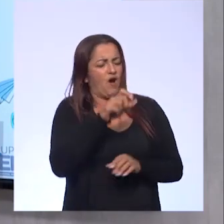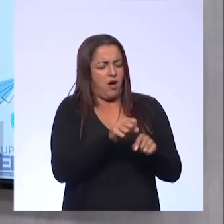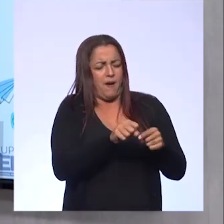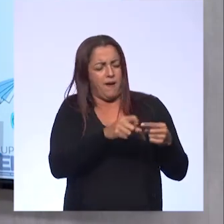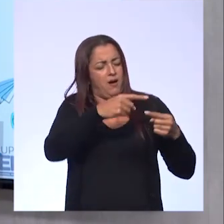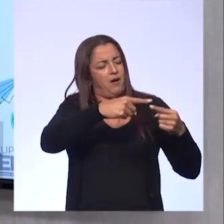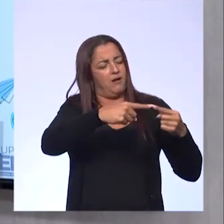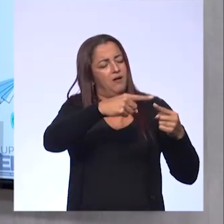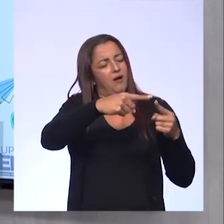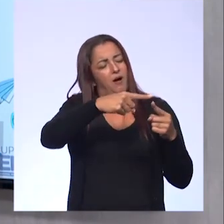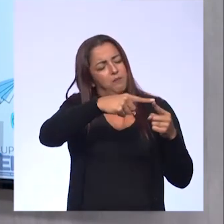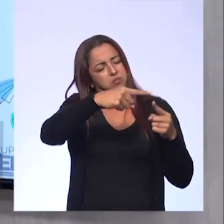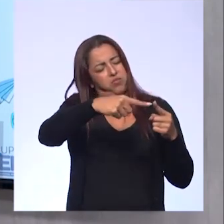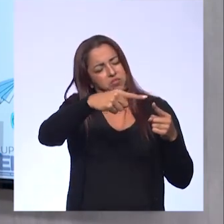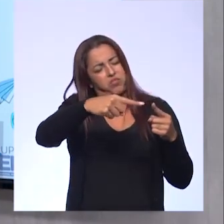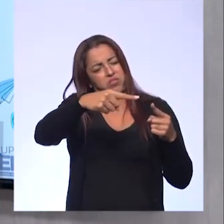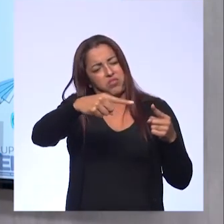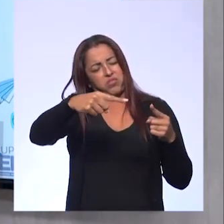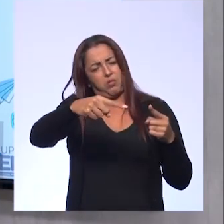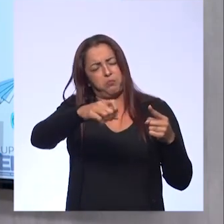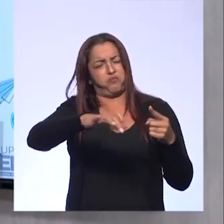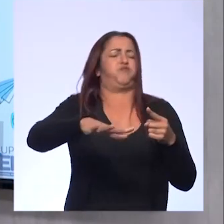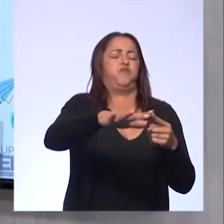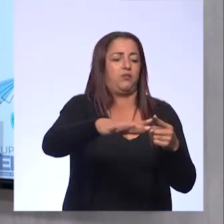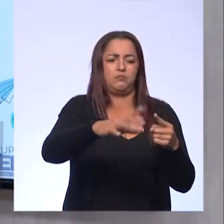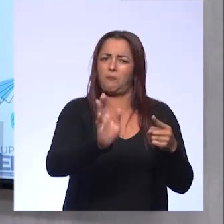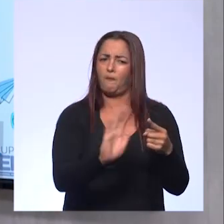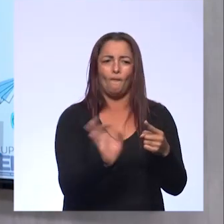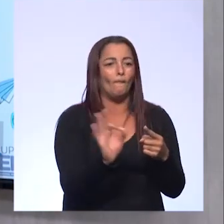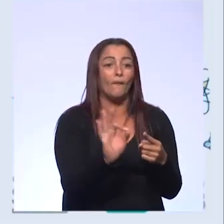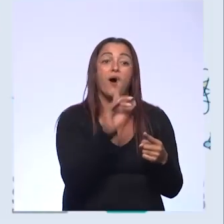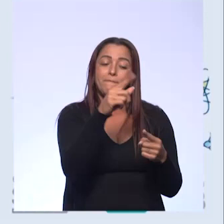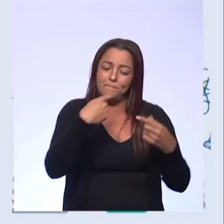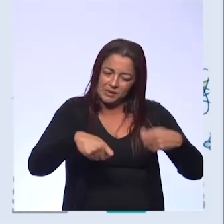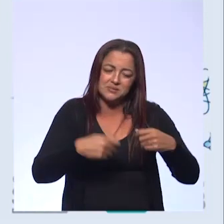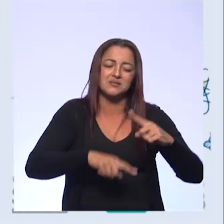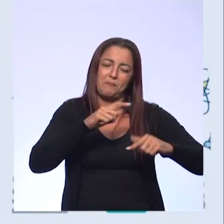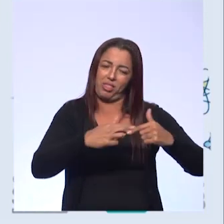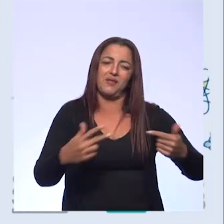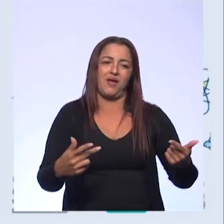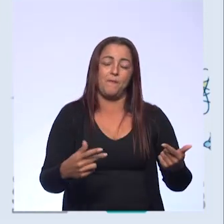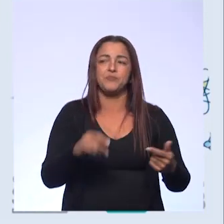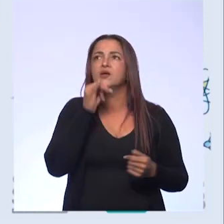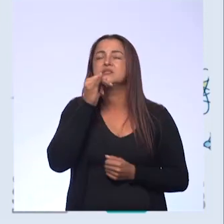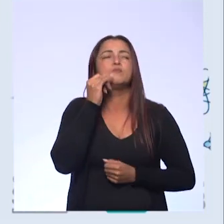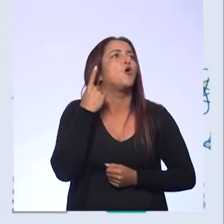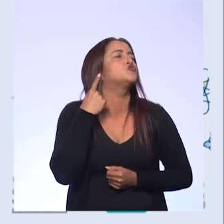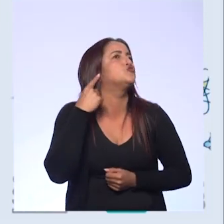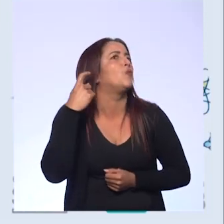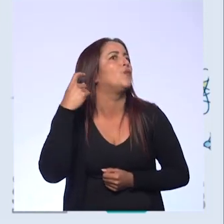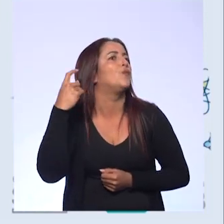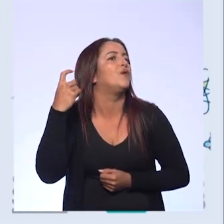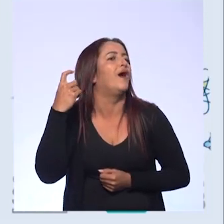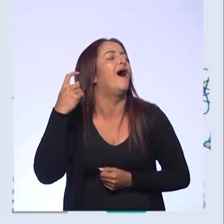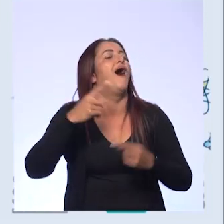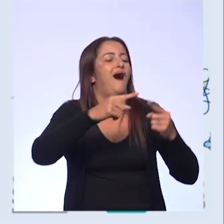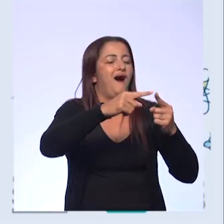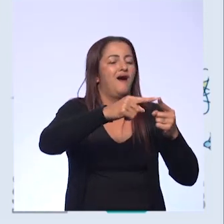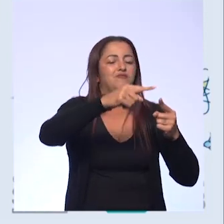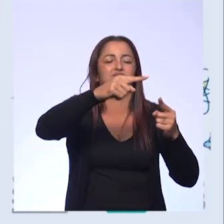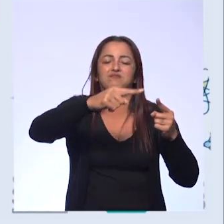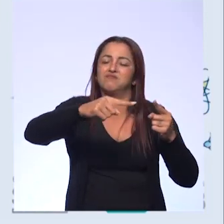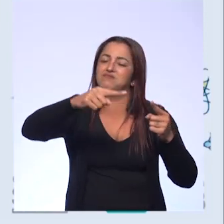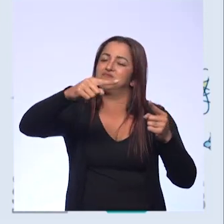propagar no vácuo então do mundo mecânica o som vocês agora estão me